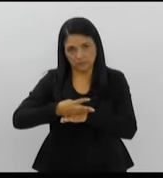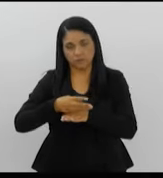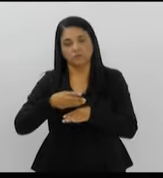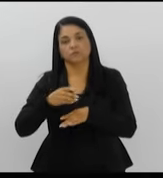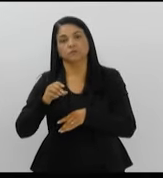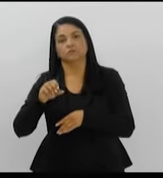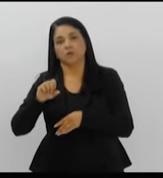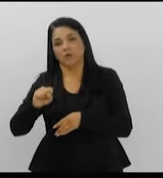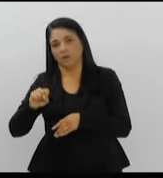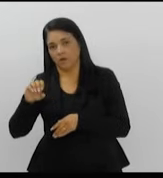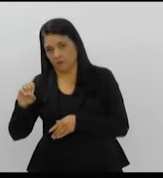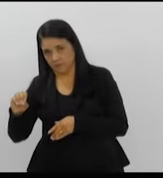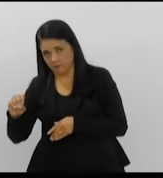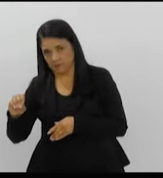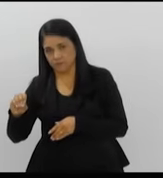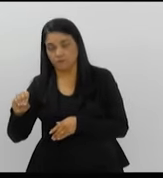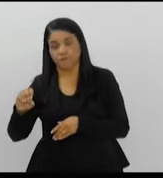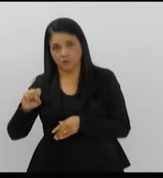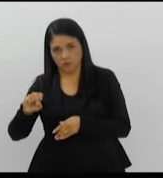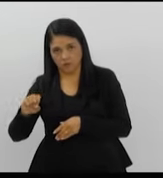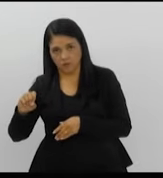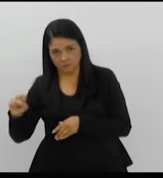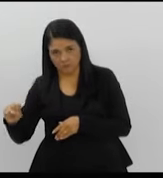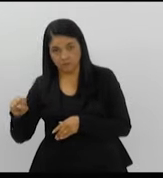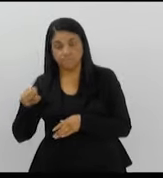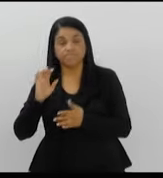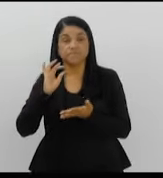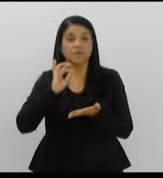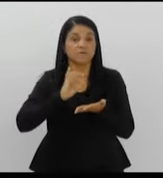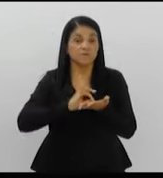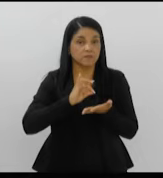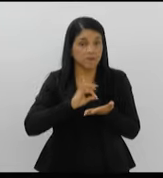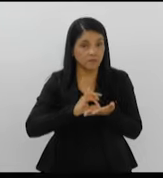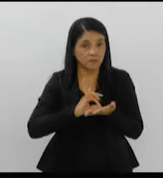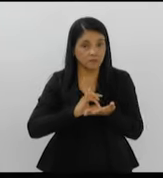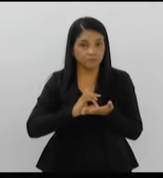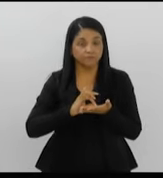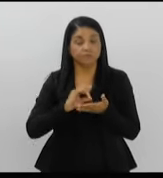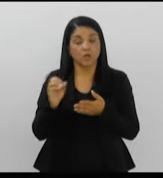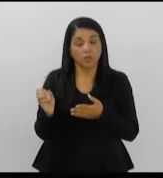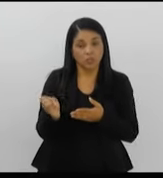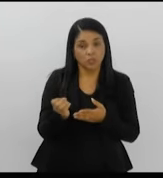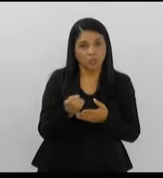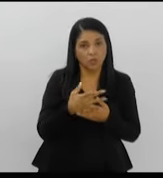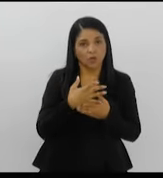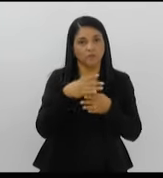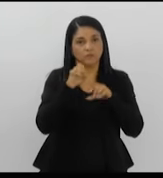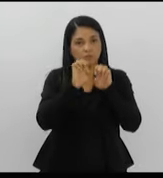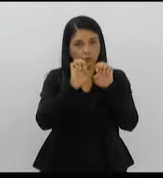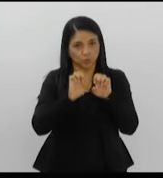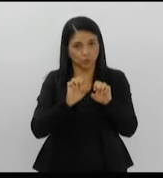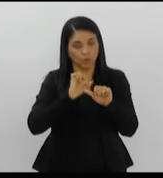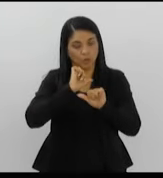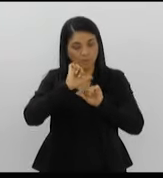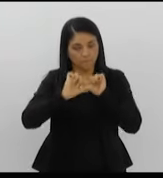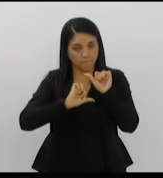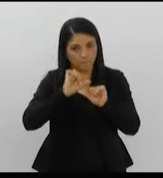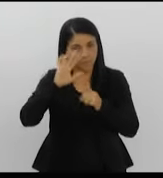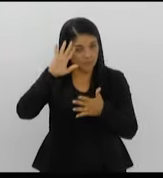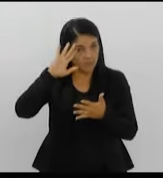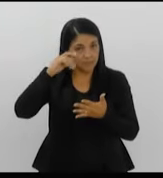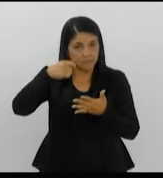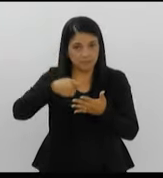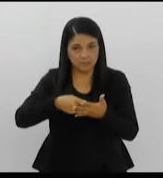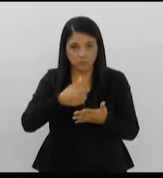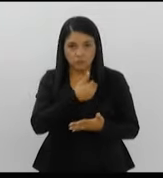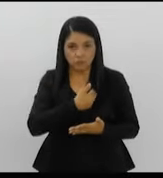Organização Social. Então, na verdade, essa nova estrutura que foi alterada por decisão do